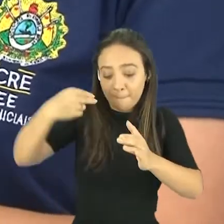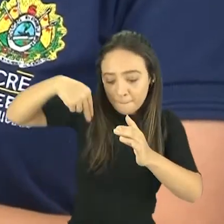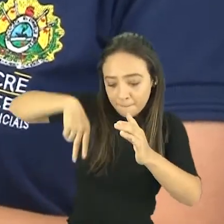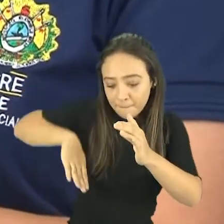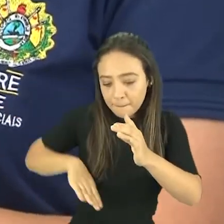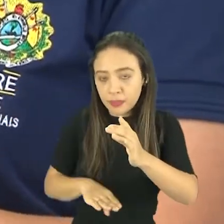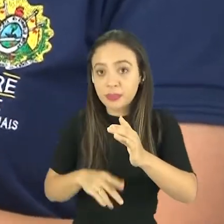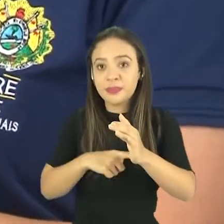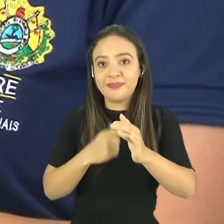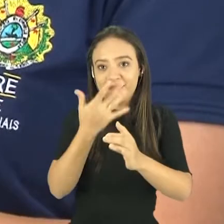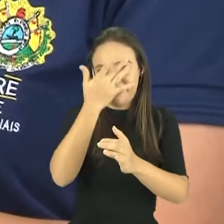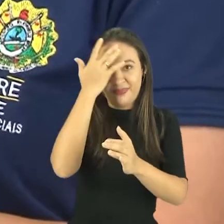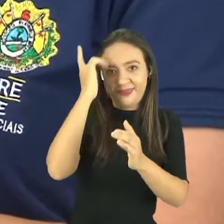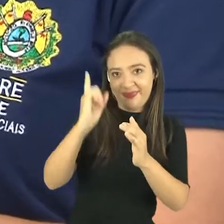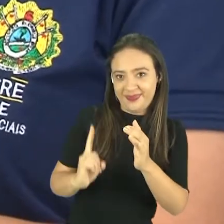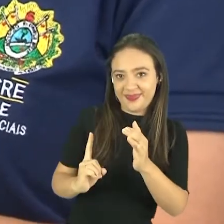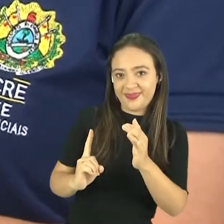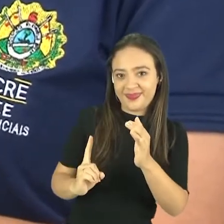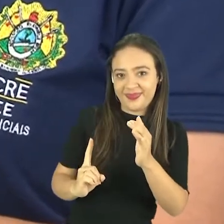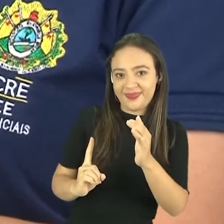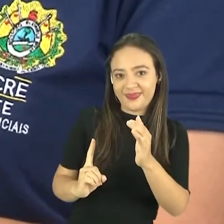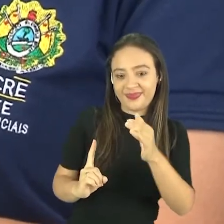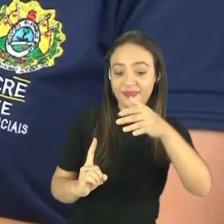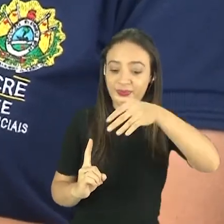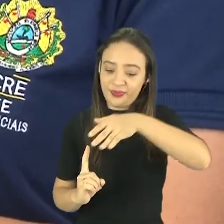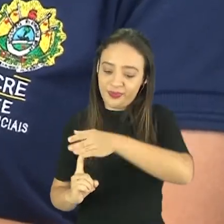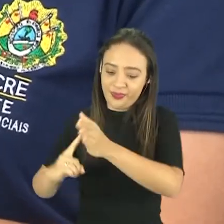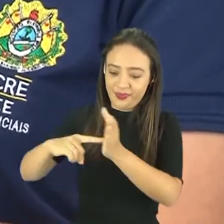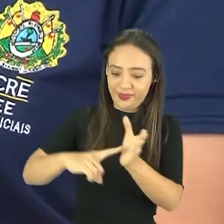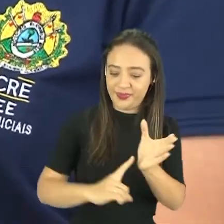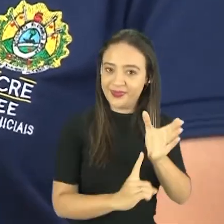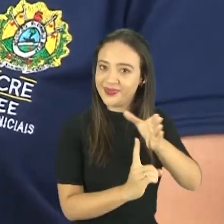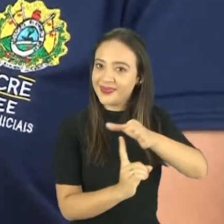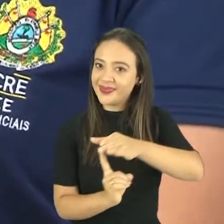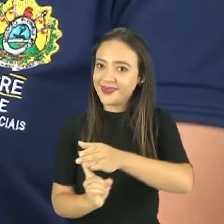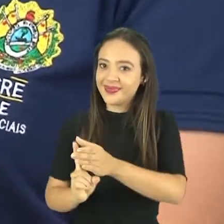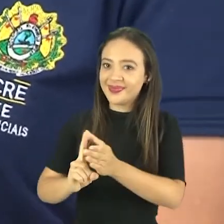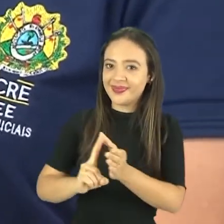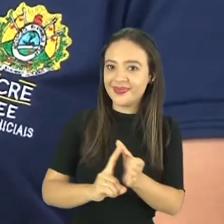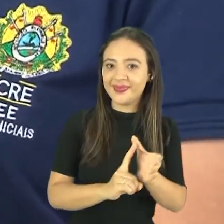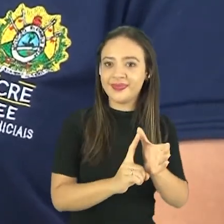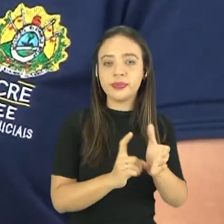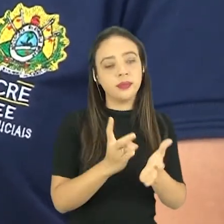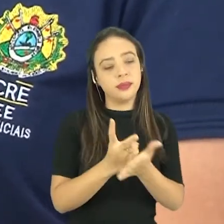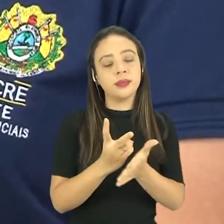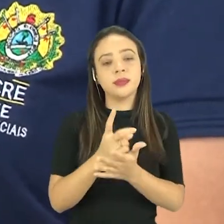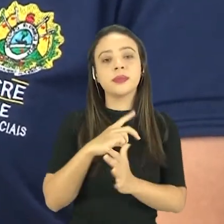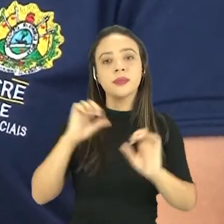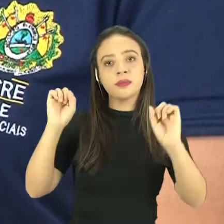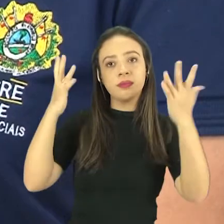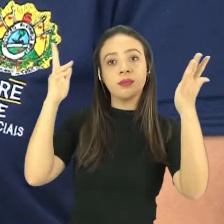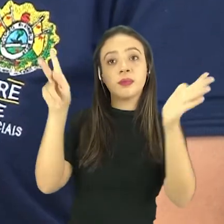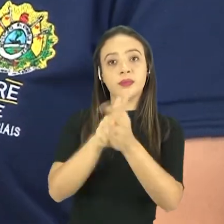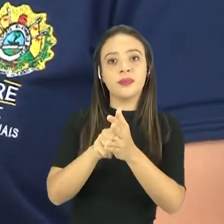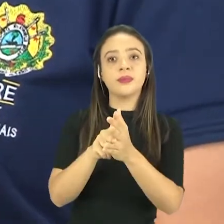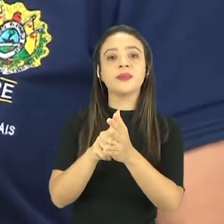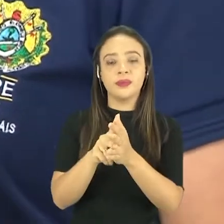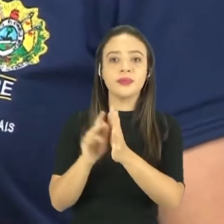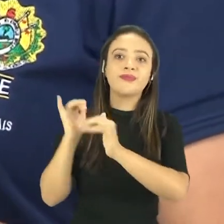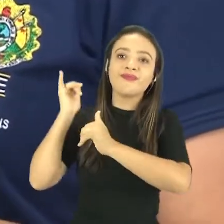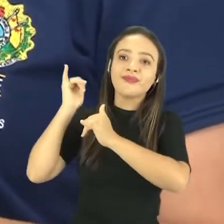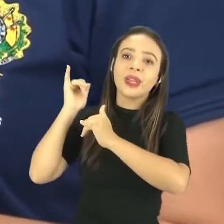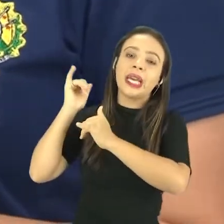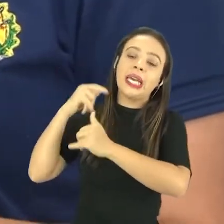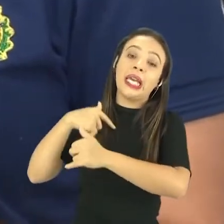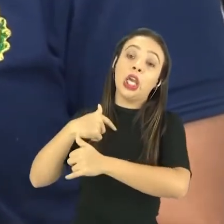Vocês estão vendo os pés das pessoas que estão passando aqui pelo boi. Acontece em algumas festas tradicionais, tá bom? Eu sou